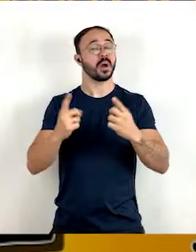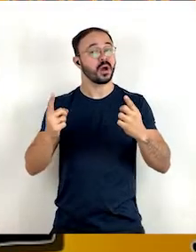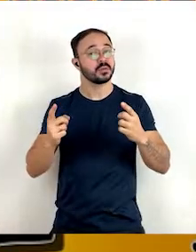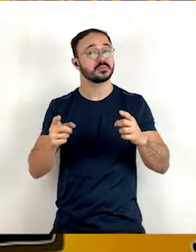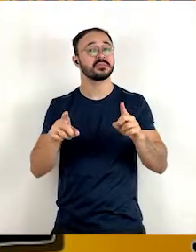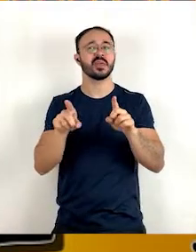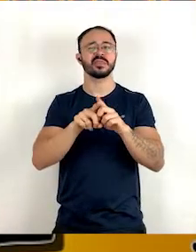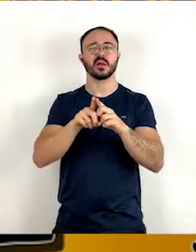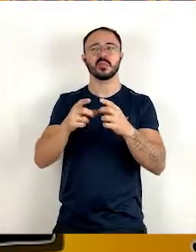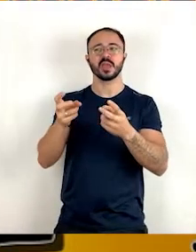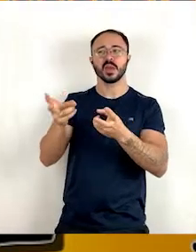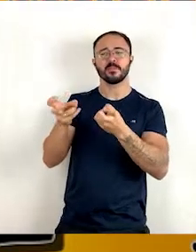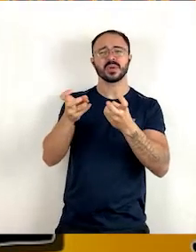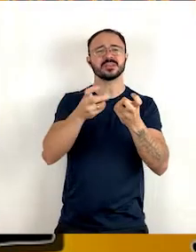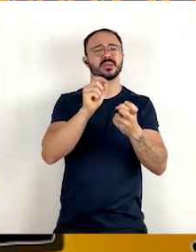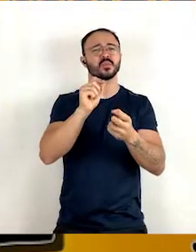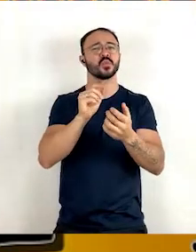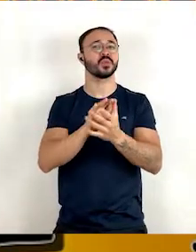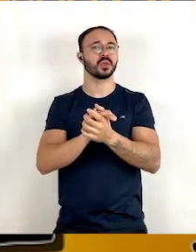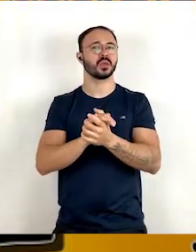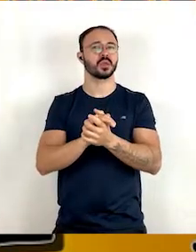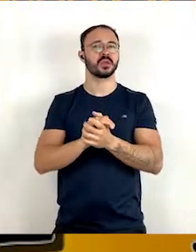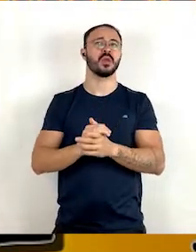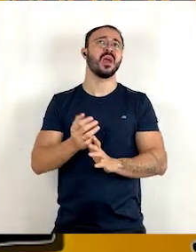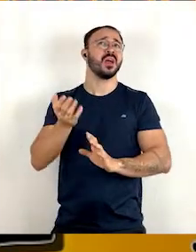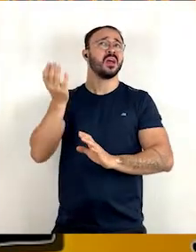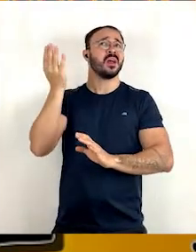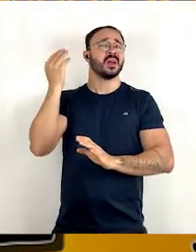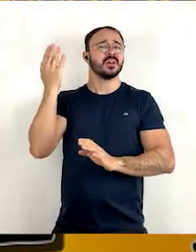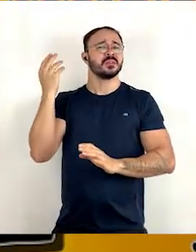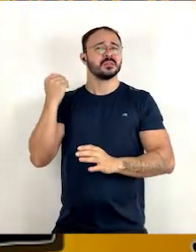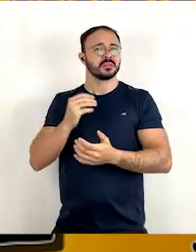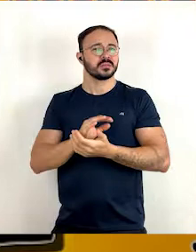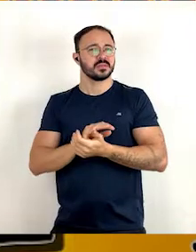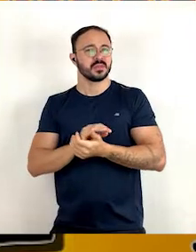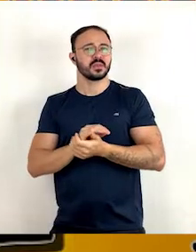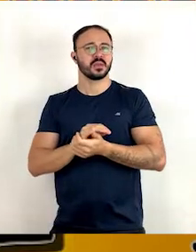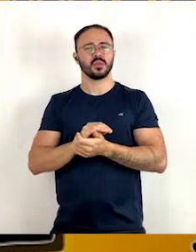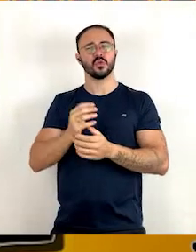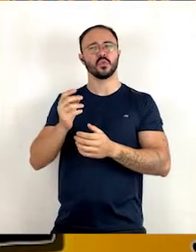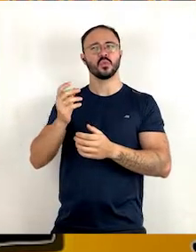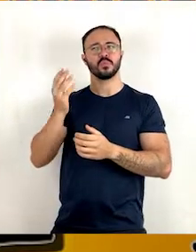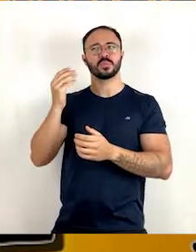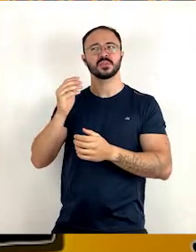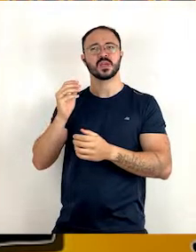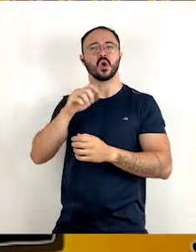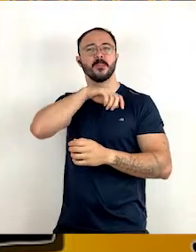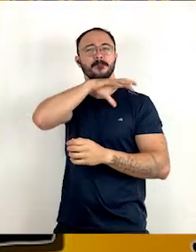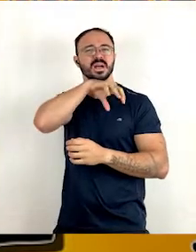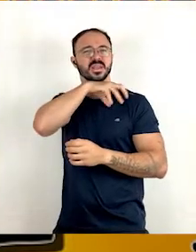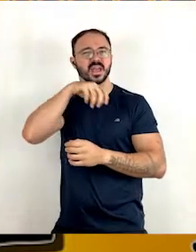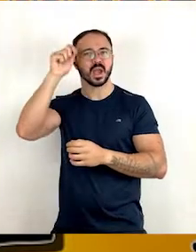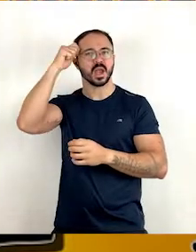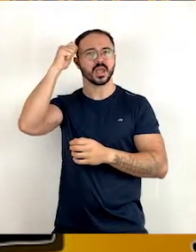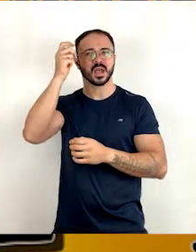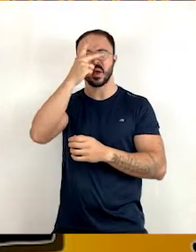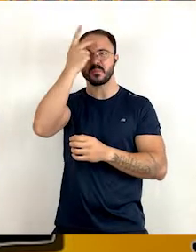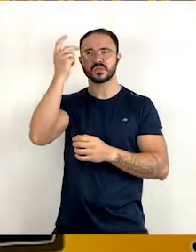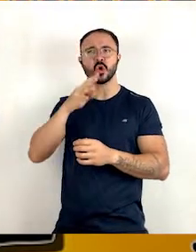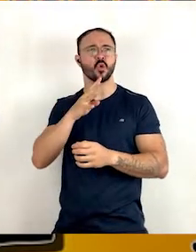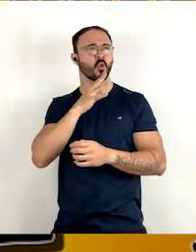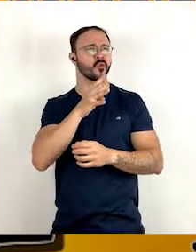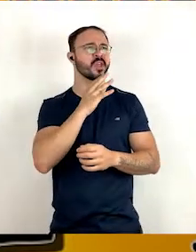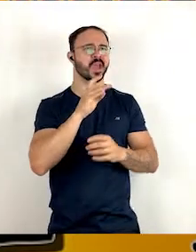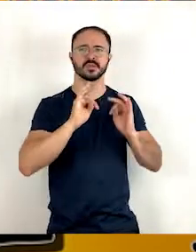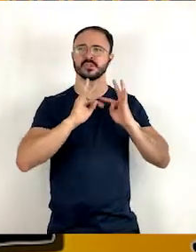podemos enxergar, por exemplo, que até pouco tempo antes era um personagem não conhecido. Né? Pantera Negra era um